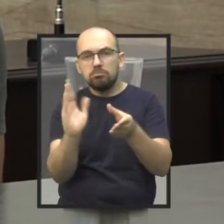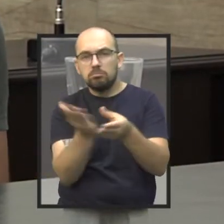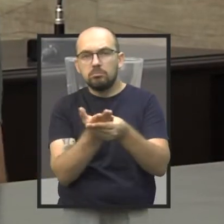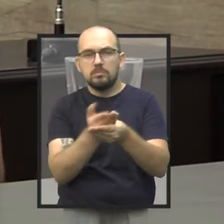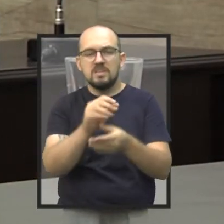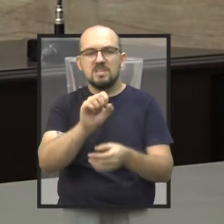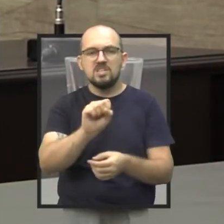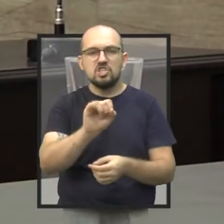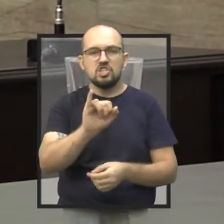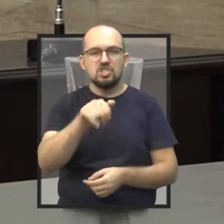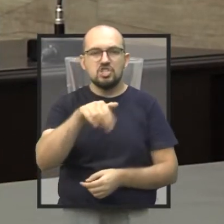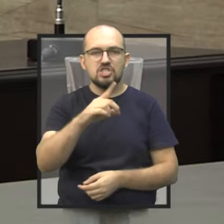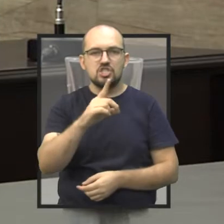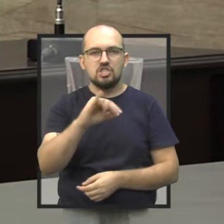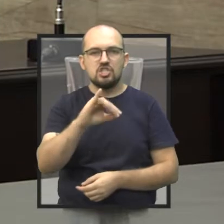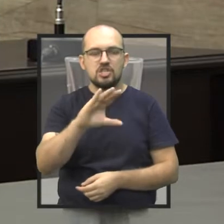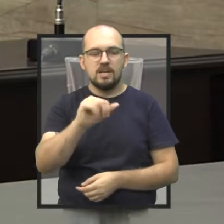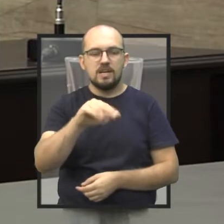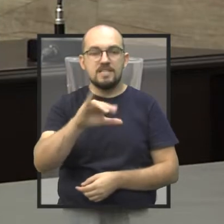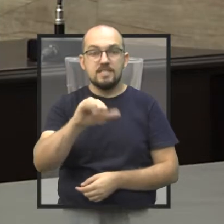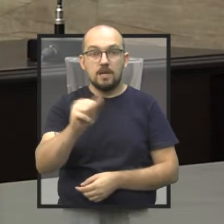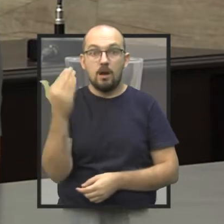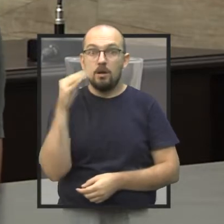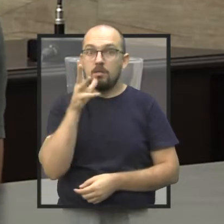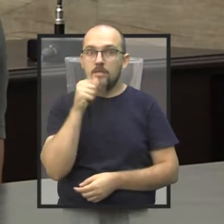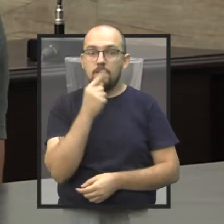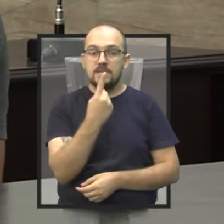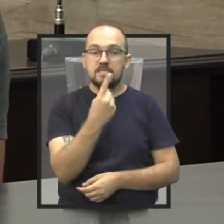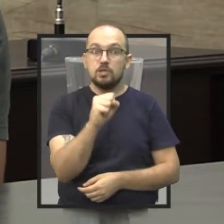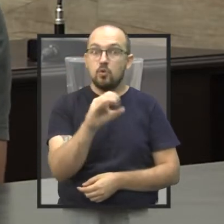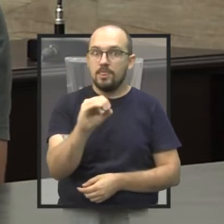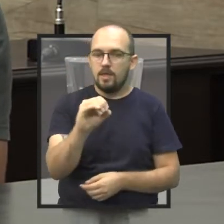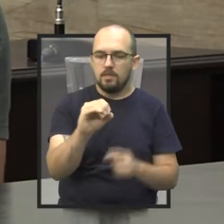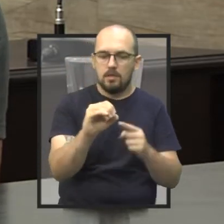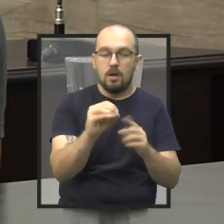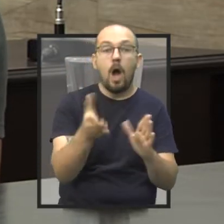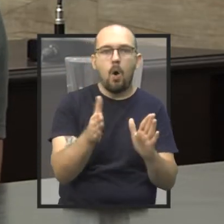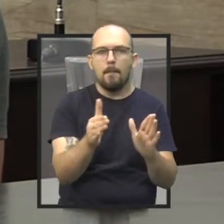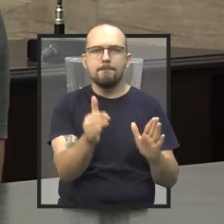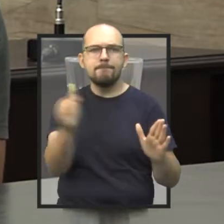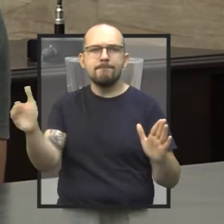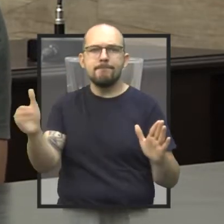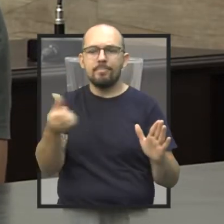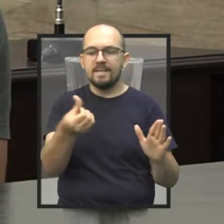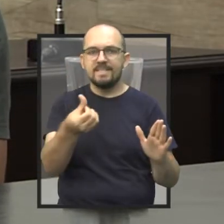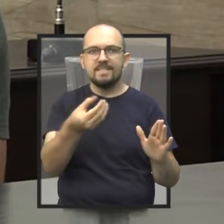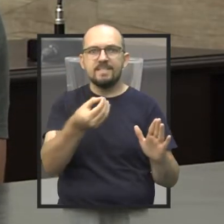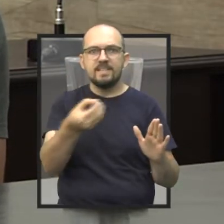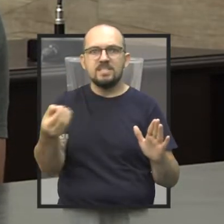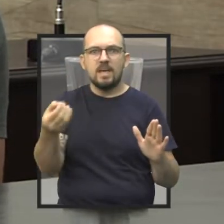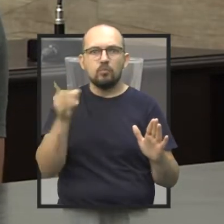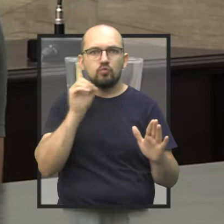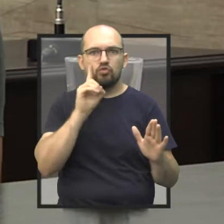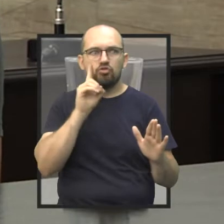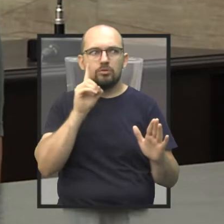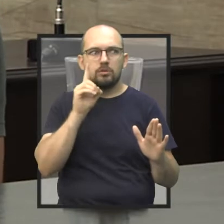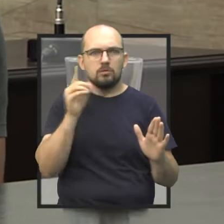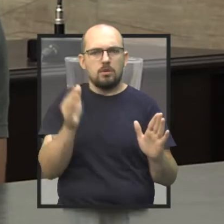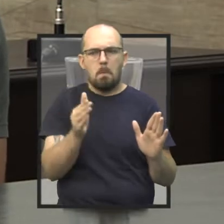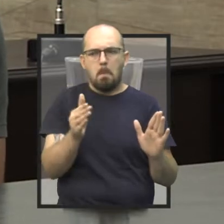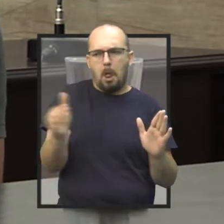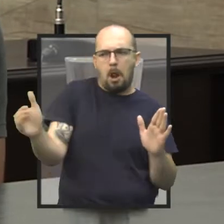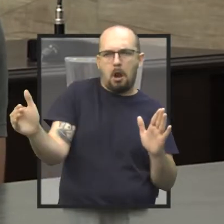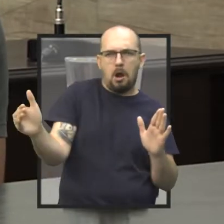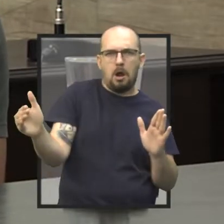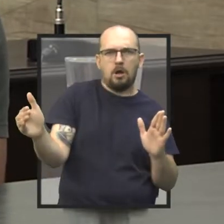antigamente demoravam ali 180 dias para se resolverem, agora o prazo máximo é de 600 dias de prazo. Então, onde há